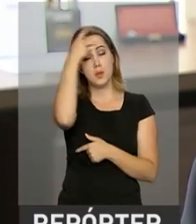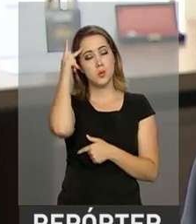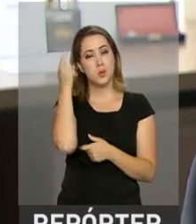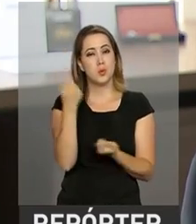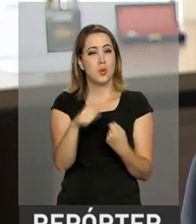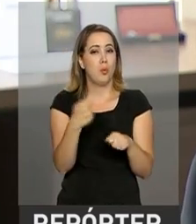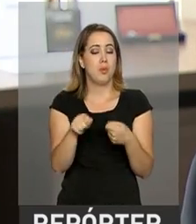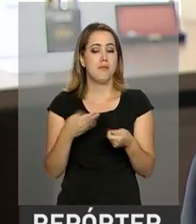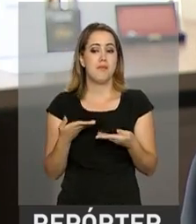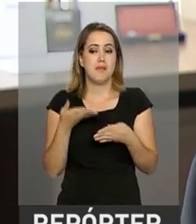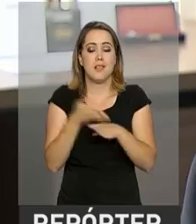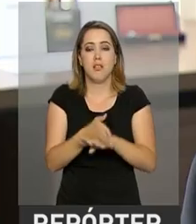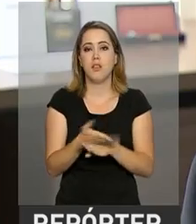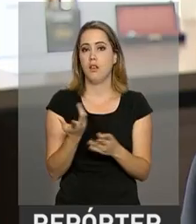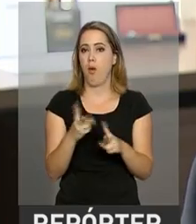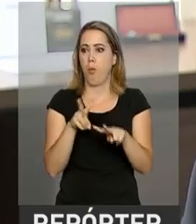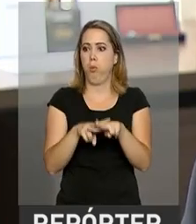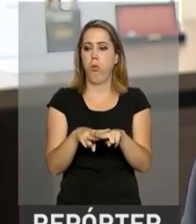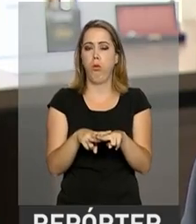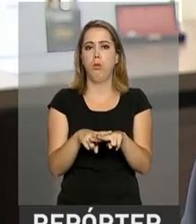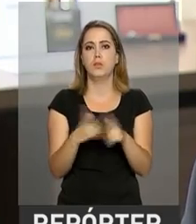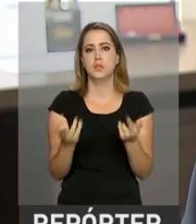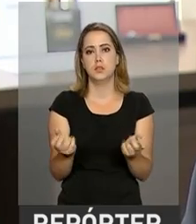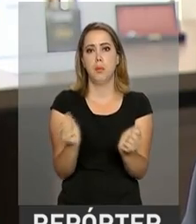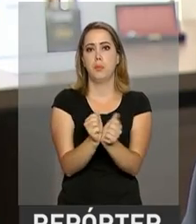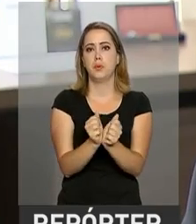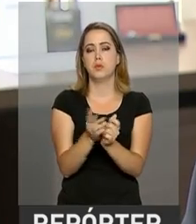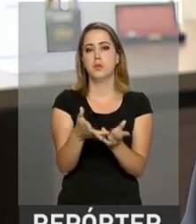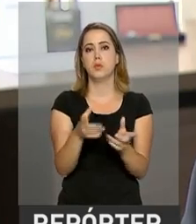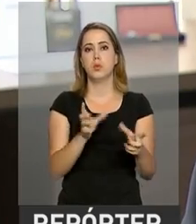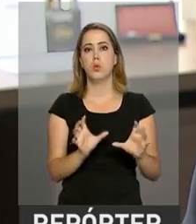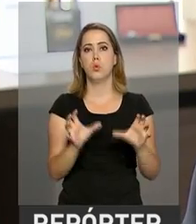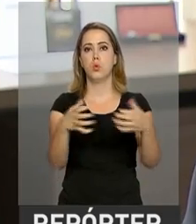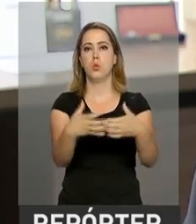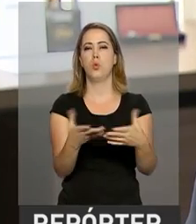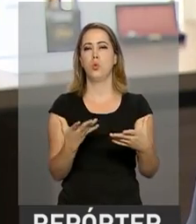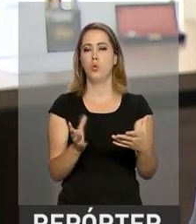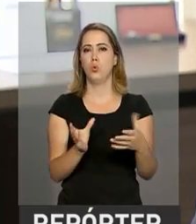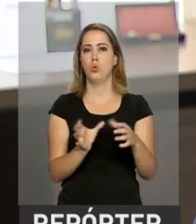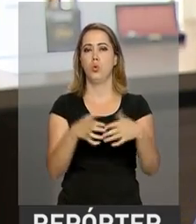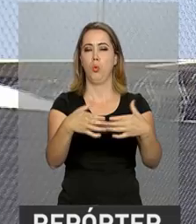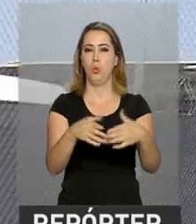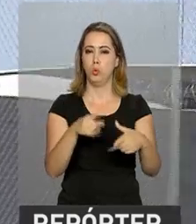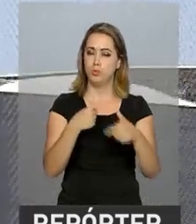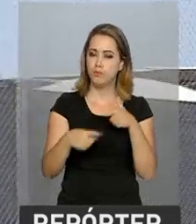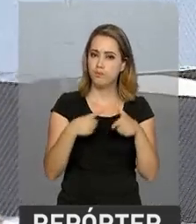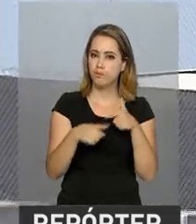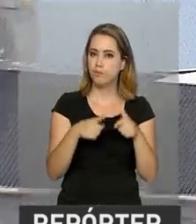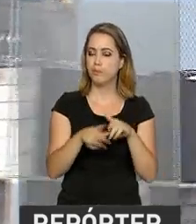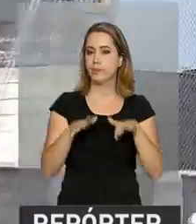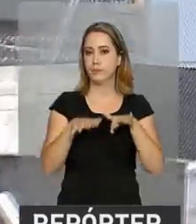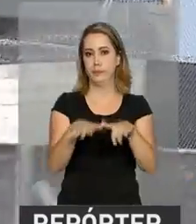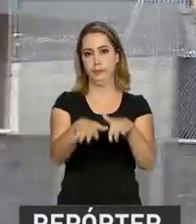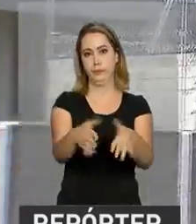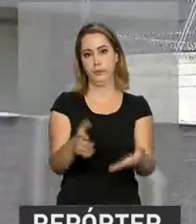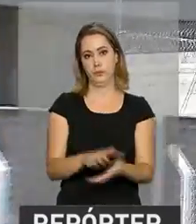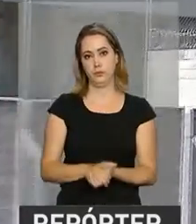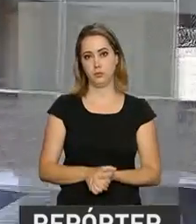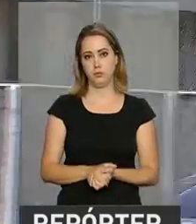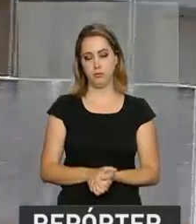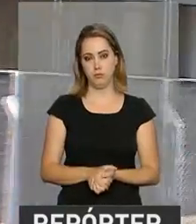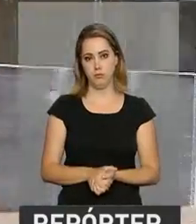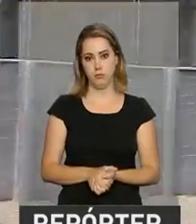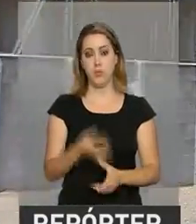estar e servindo de massa de manobra para grupos criminosos dentro de um presídio a administração direta dos